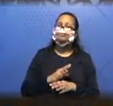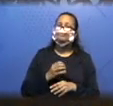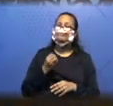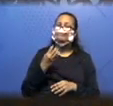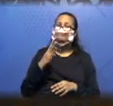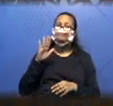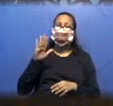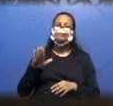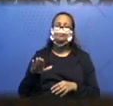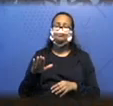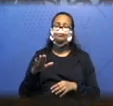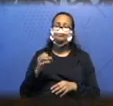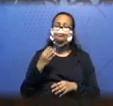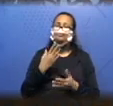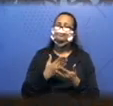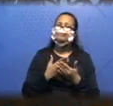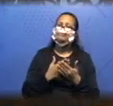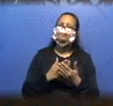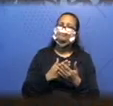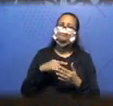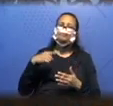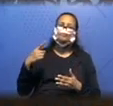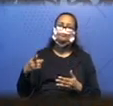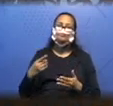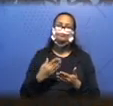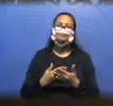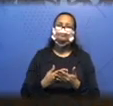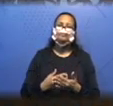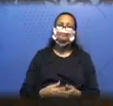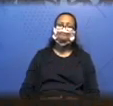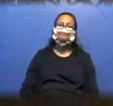a aula fica por aqui. Tenham uma ótima tarde, ótimos estudos. E até a próxima aula.